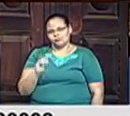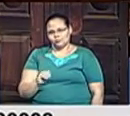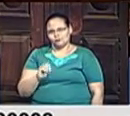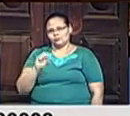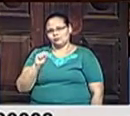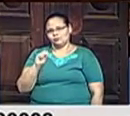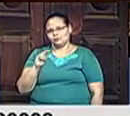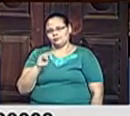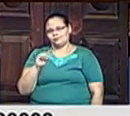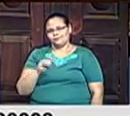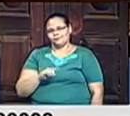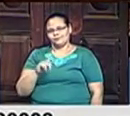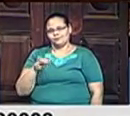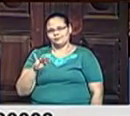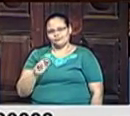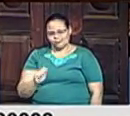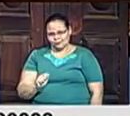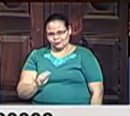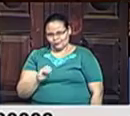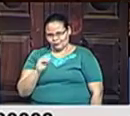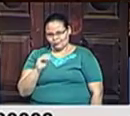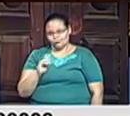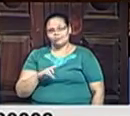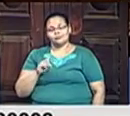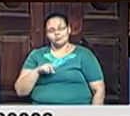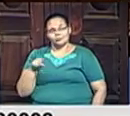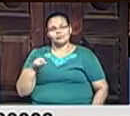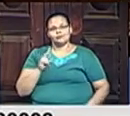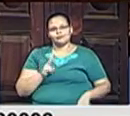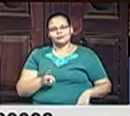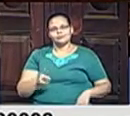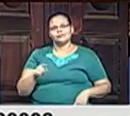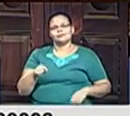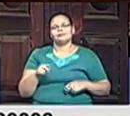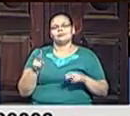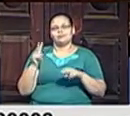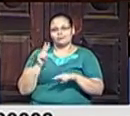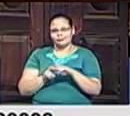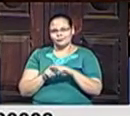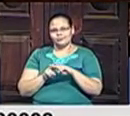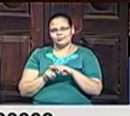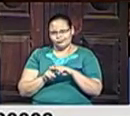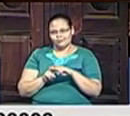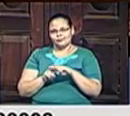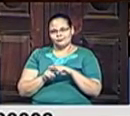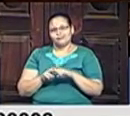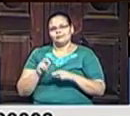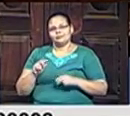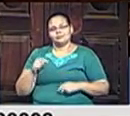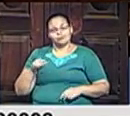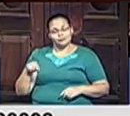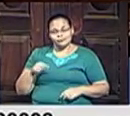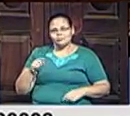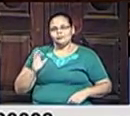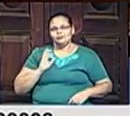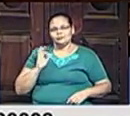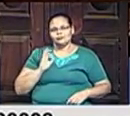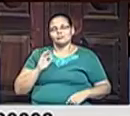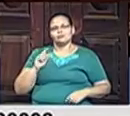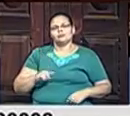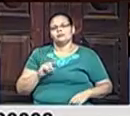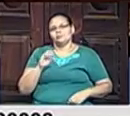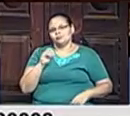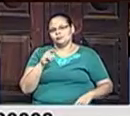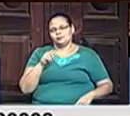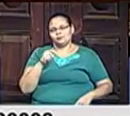estes também presos na Operação Herodes. São estes